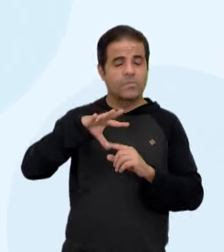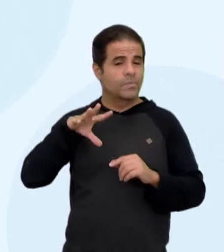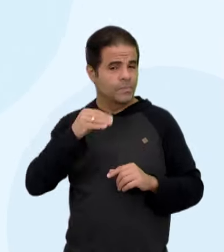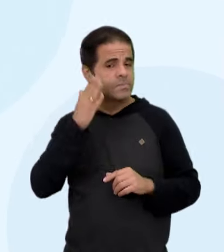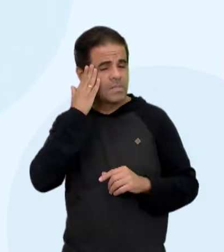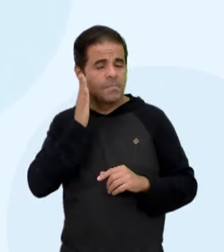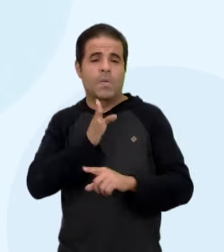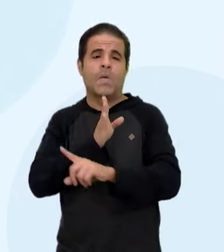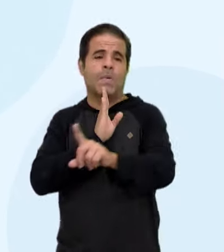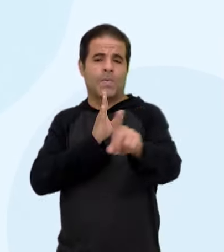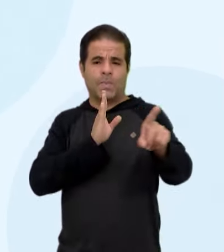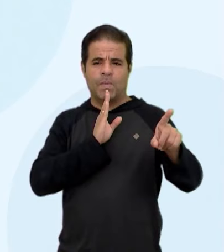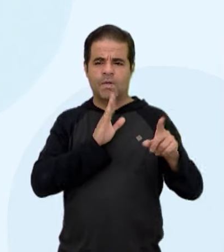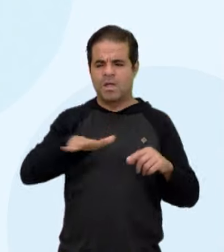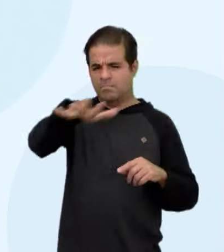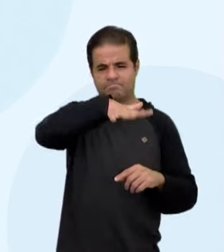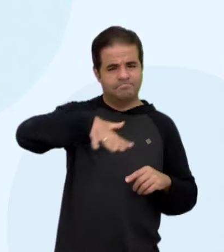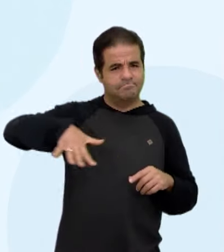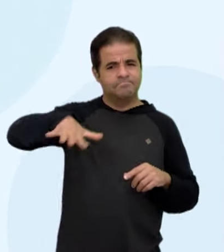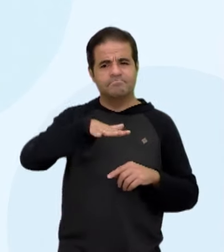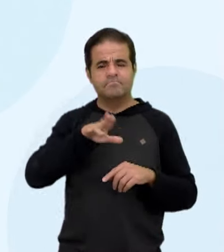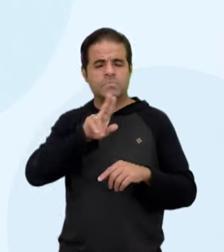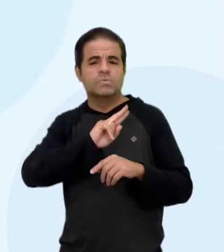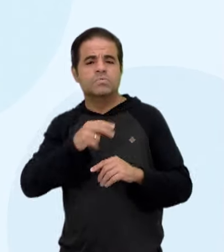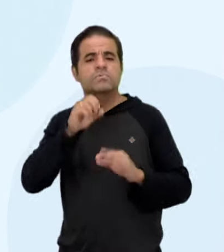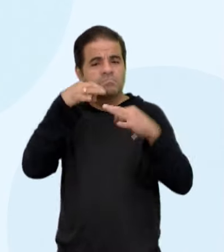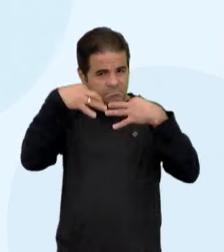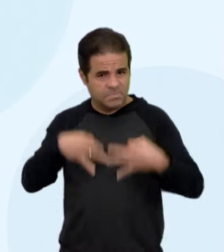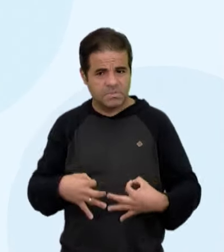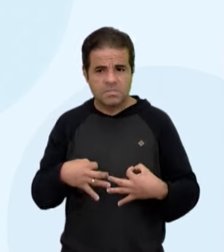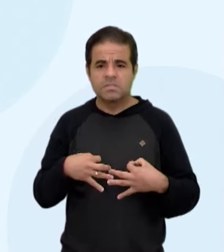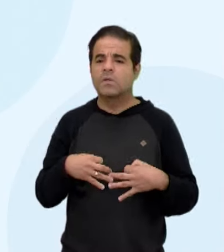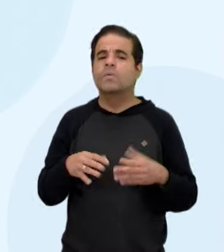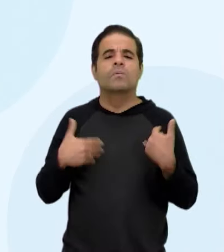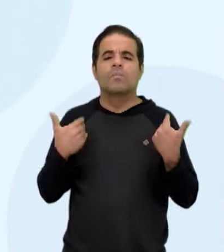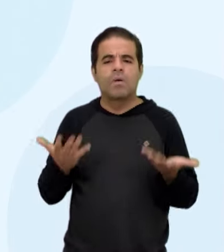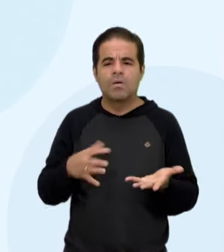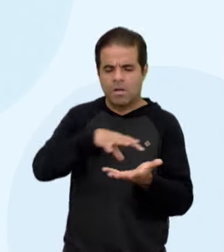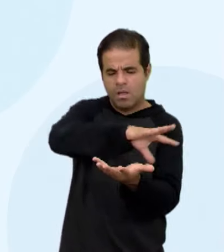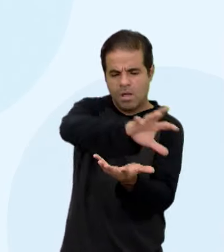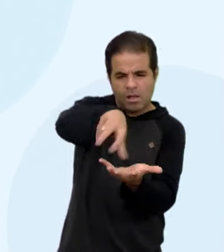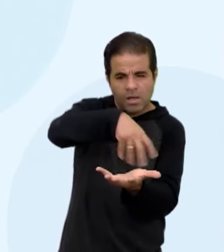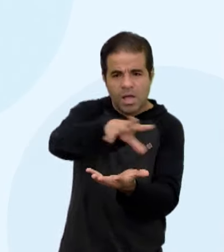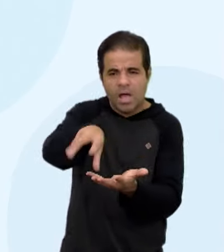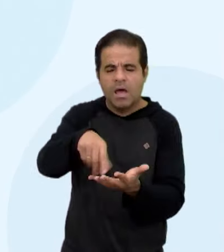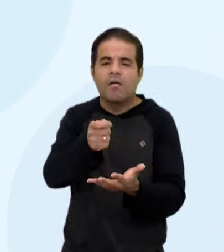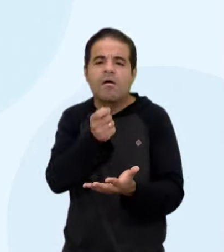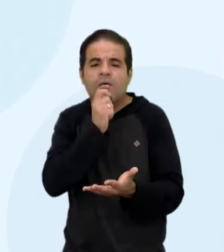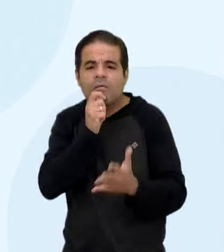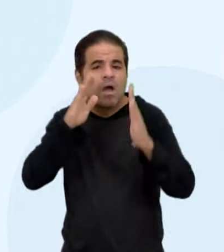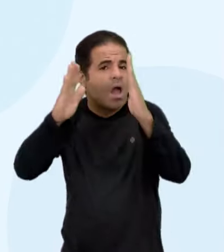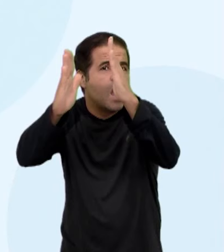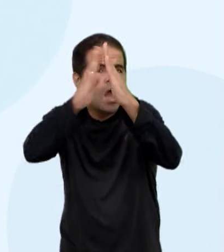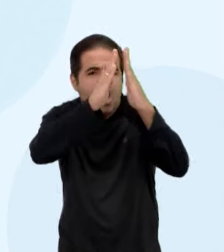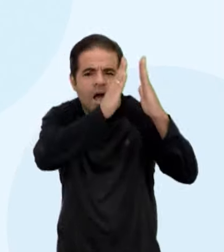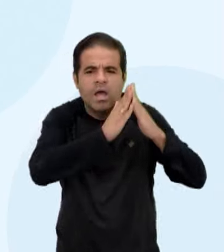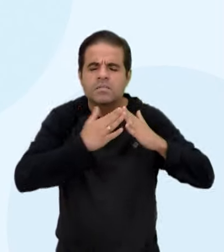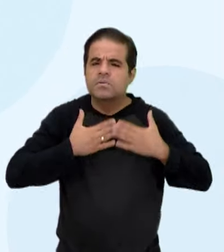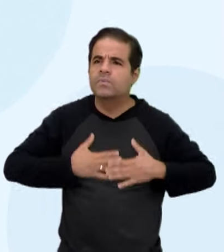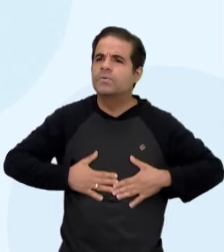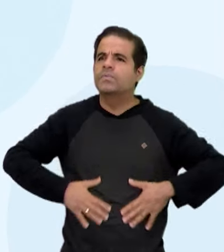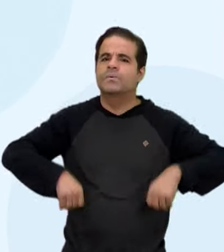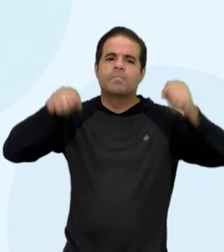pelas agências espaciais, que a chamam oficialmente de Área Desabitada do Pacífico